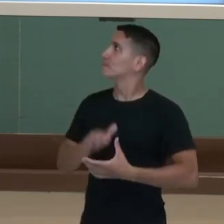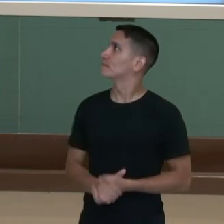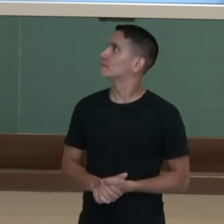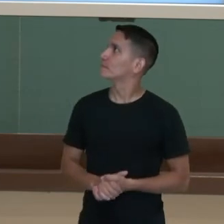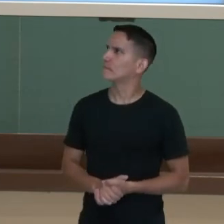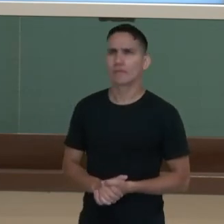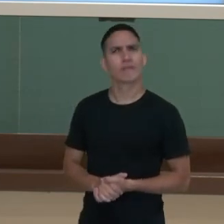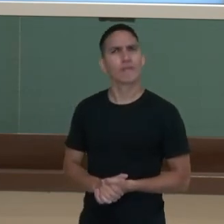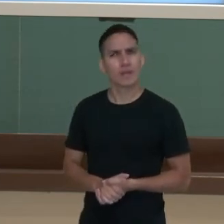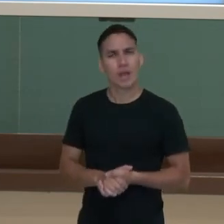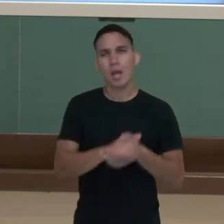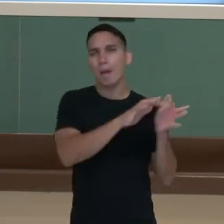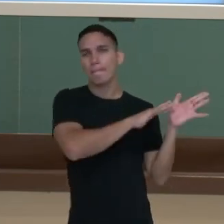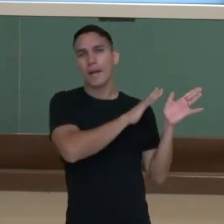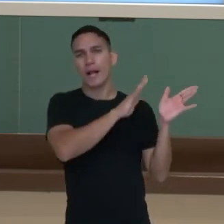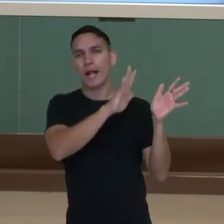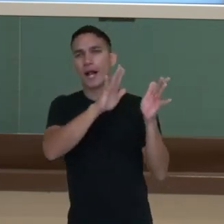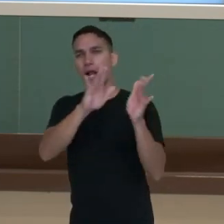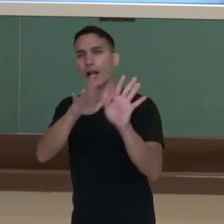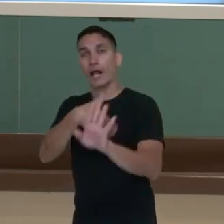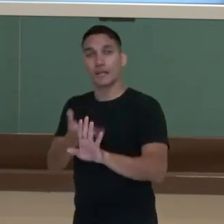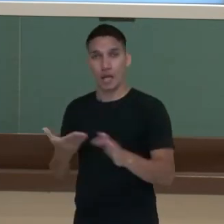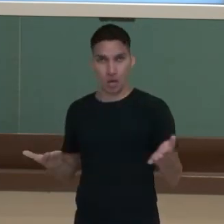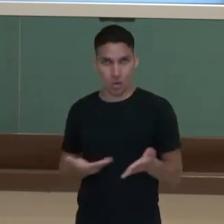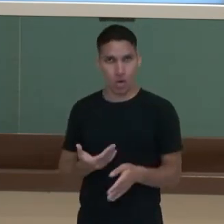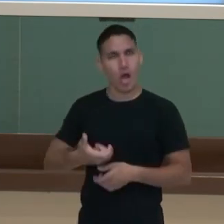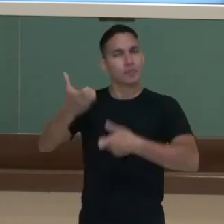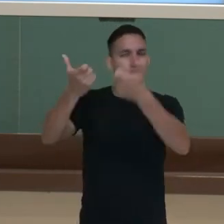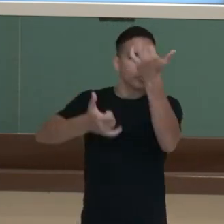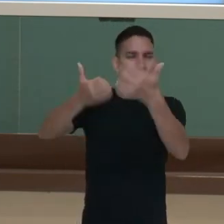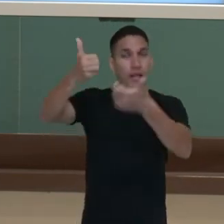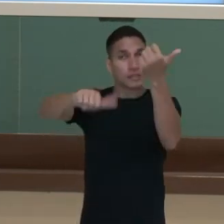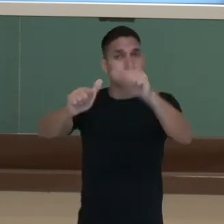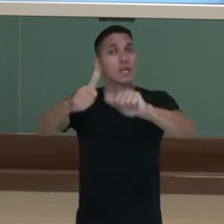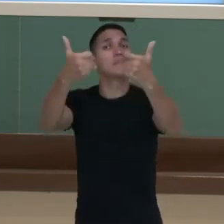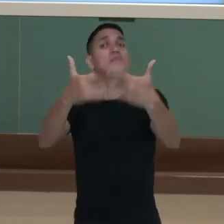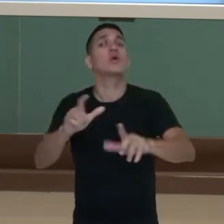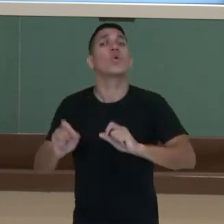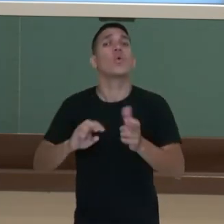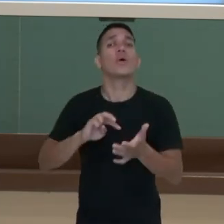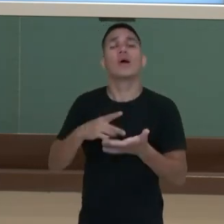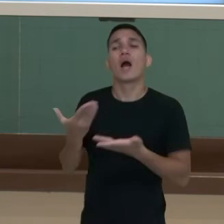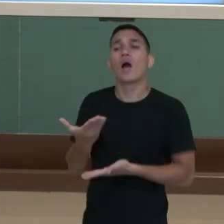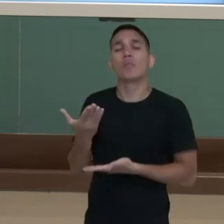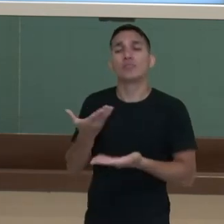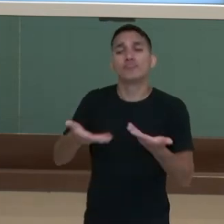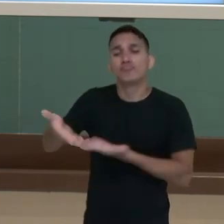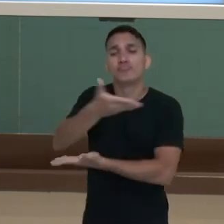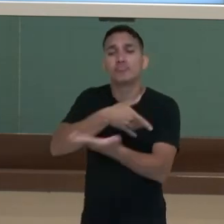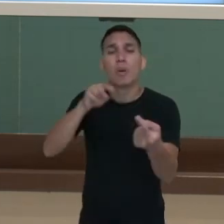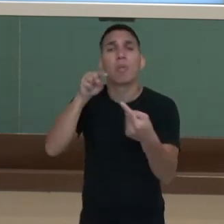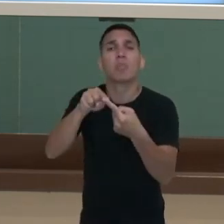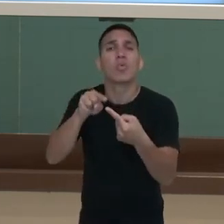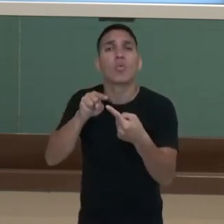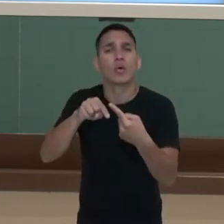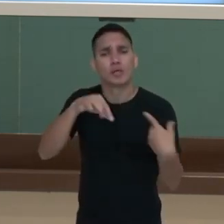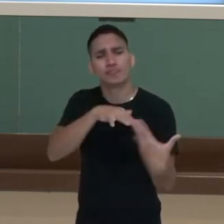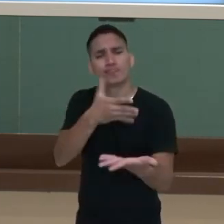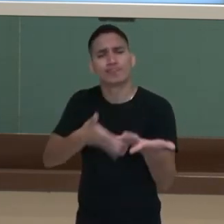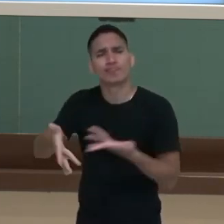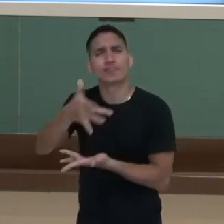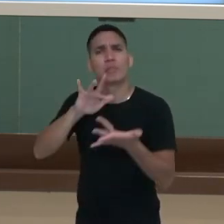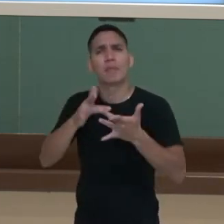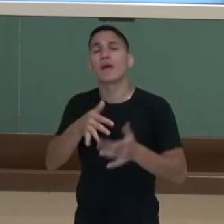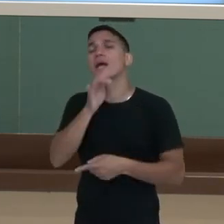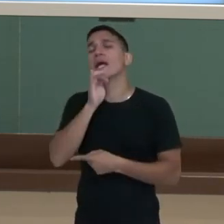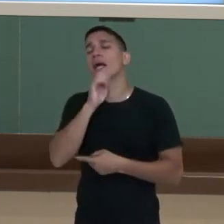analisando o que estudamos até aqui, explique aí quais são os objetivos das relações internacionais e cite exemplos de